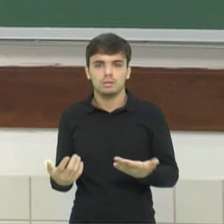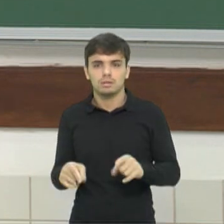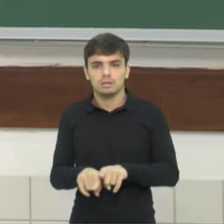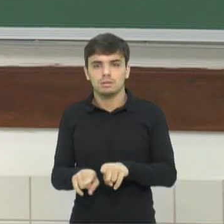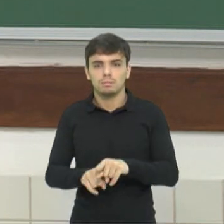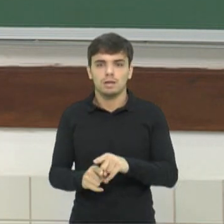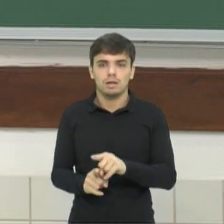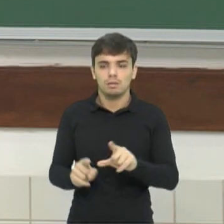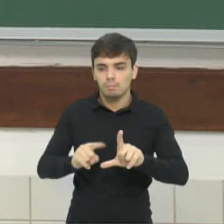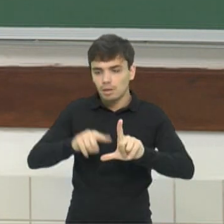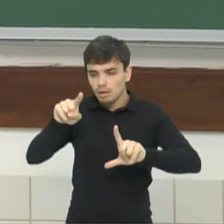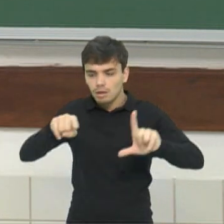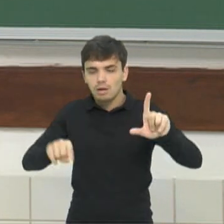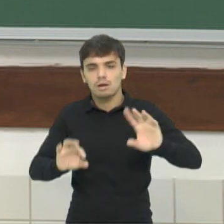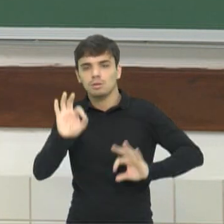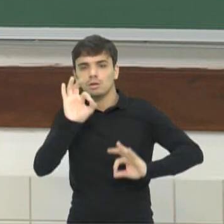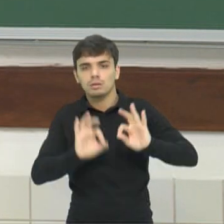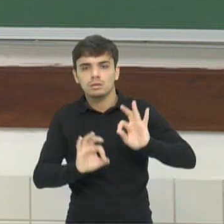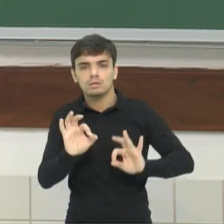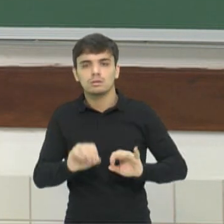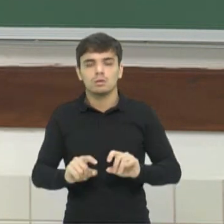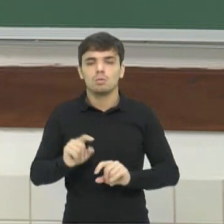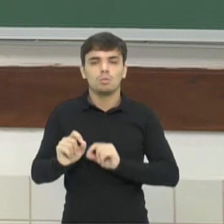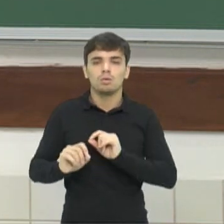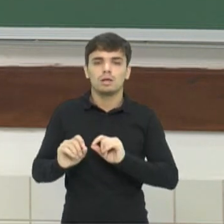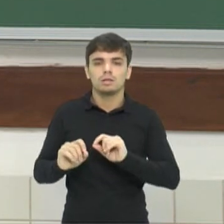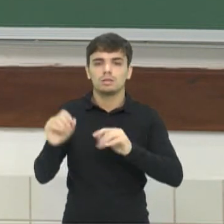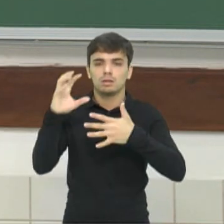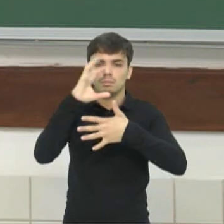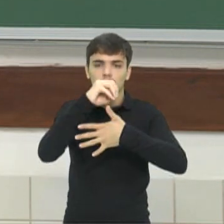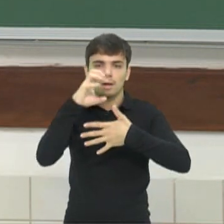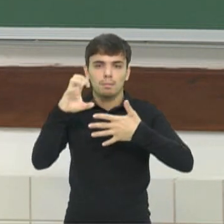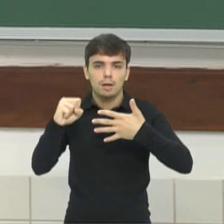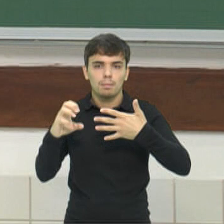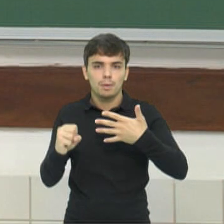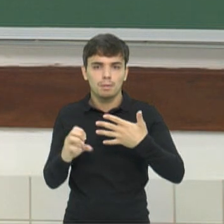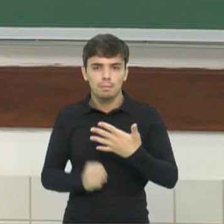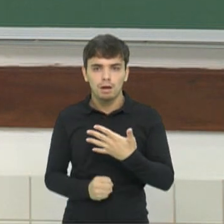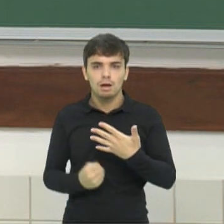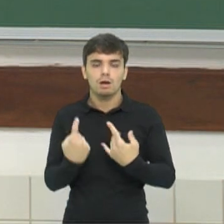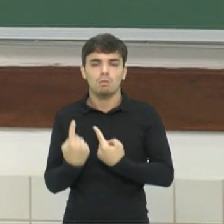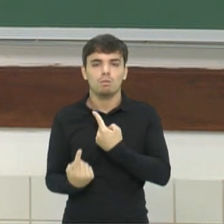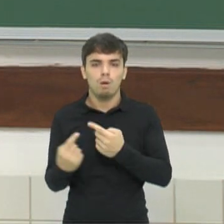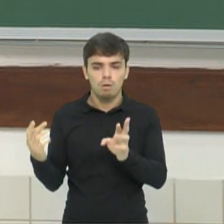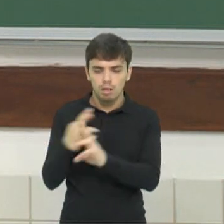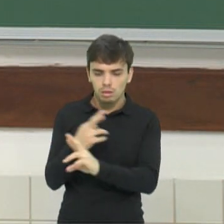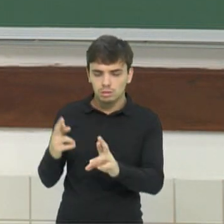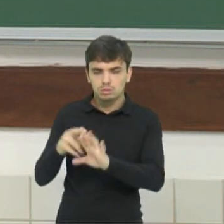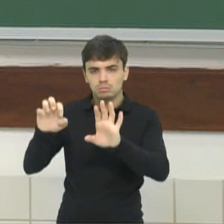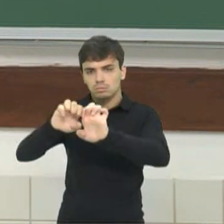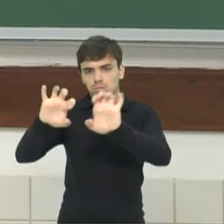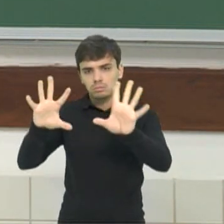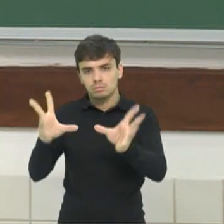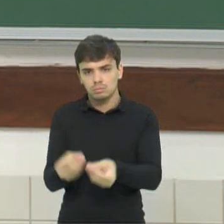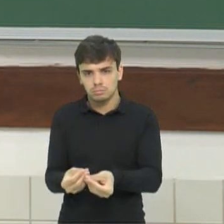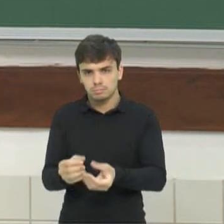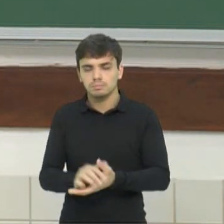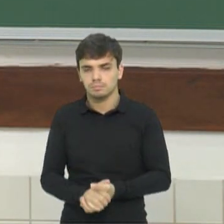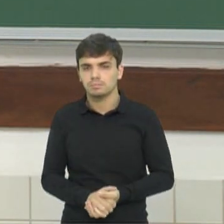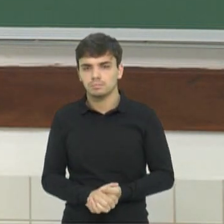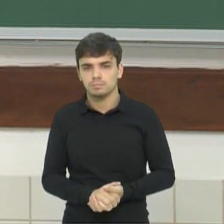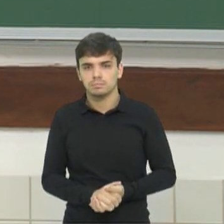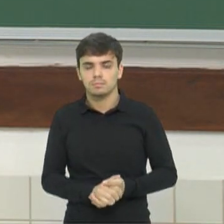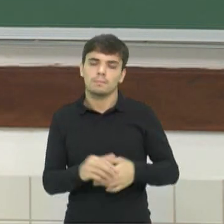níveis de organização, estudou lá o que é uma cadeia, uma teia alimentar, quais são as relações ecológicas, a gente foi estudando esses conceitos